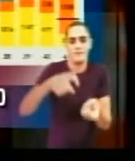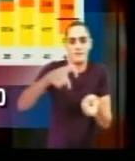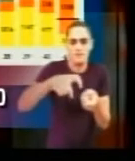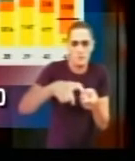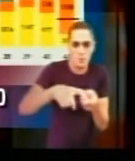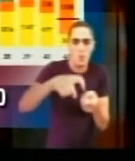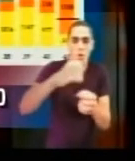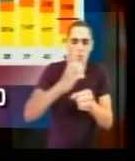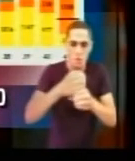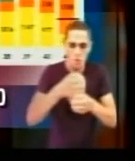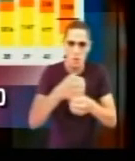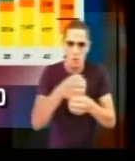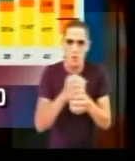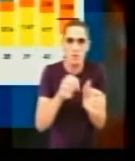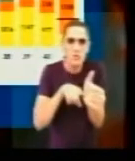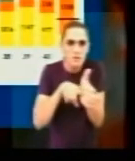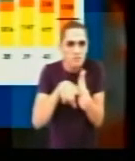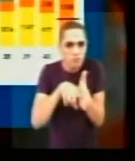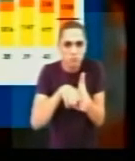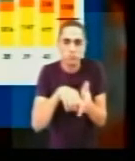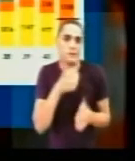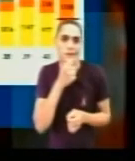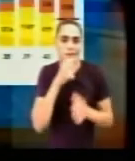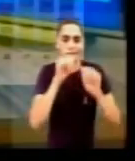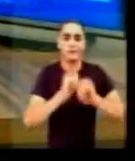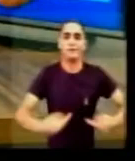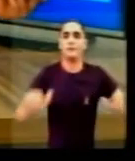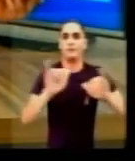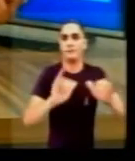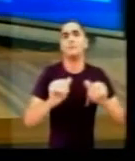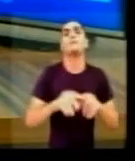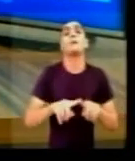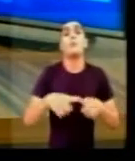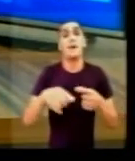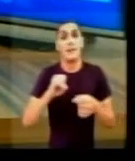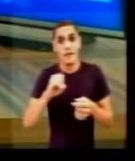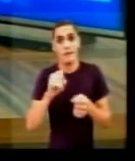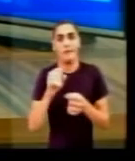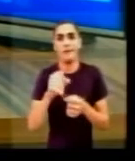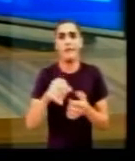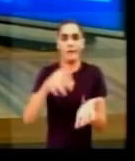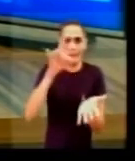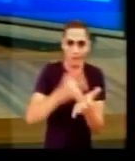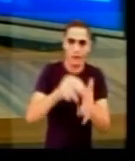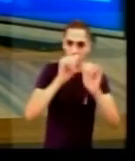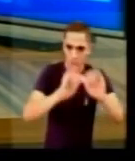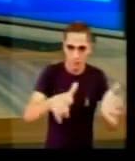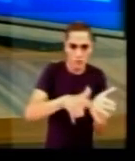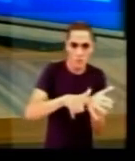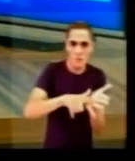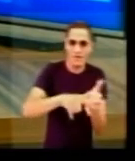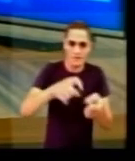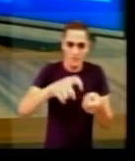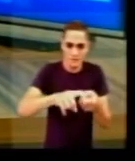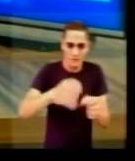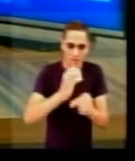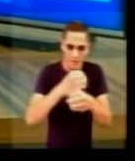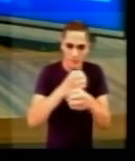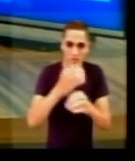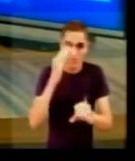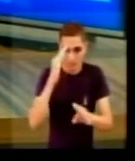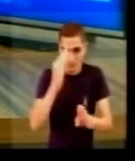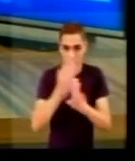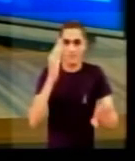eles forem saindo, isso tende a diminuir, ou para negativo, ou para positivo. Mas, de qualquer maneira, há